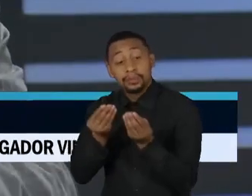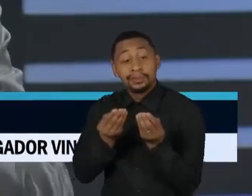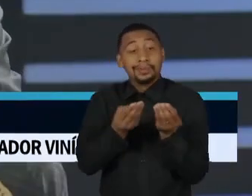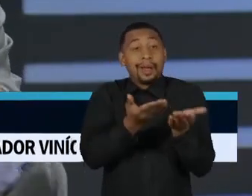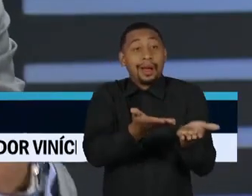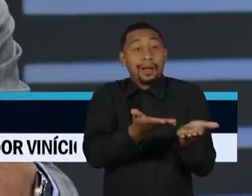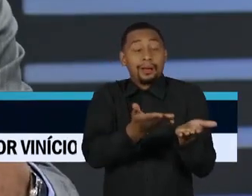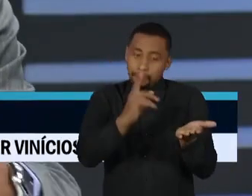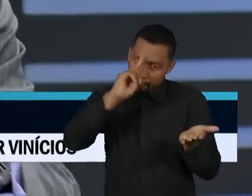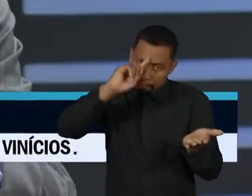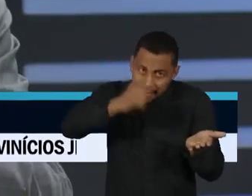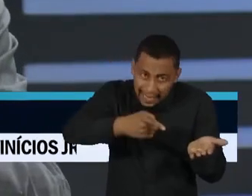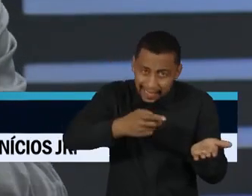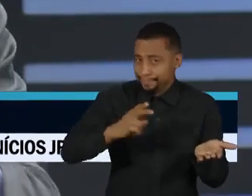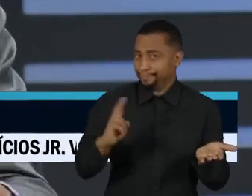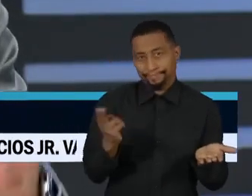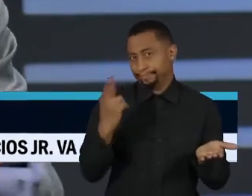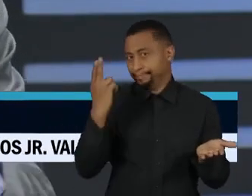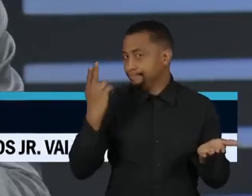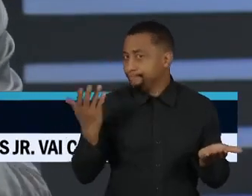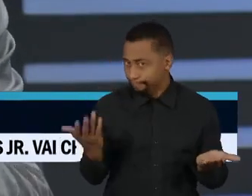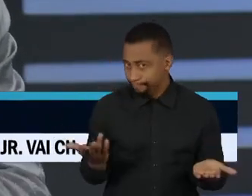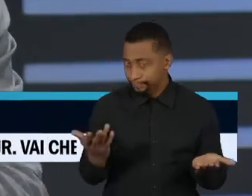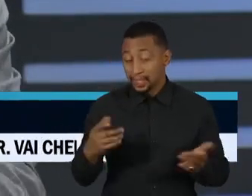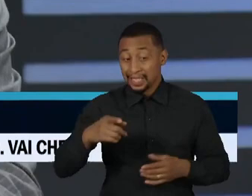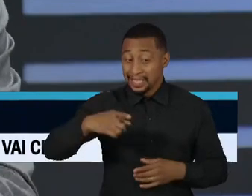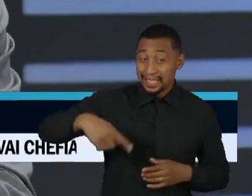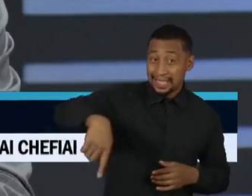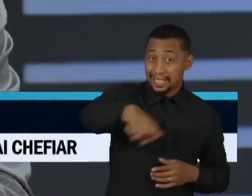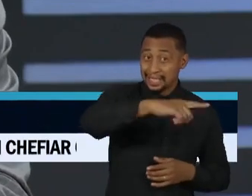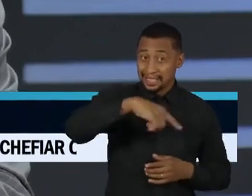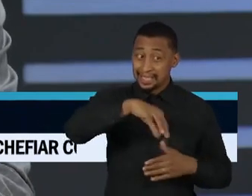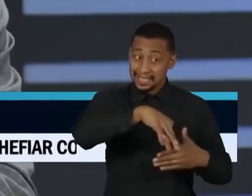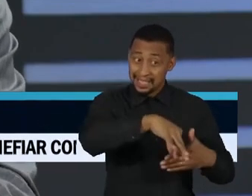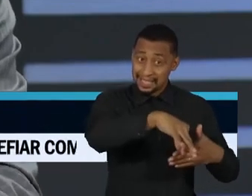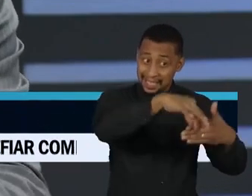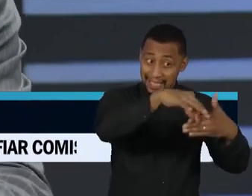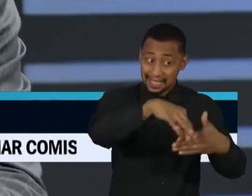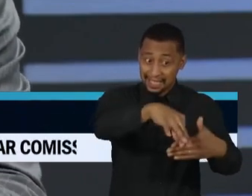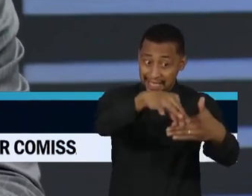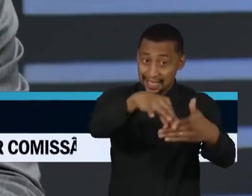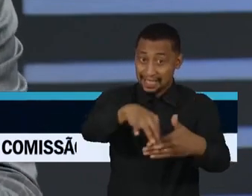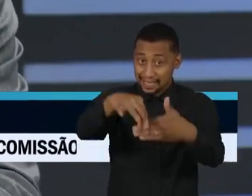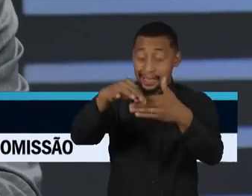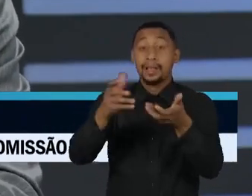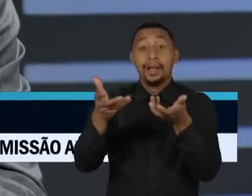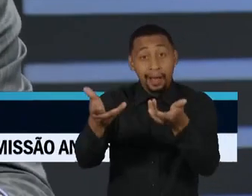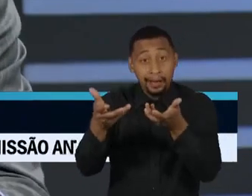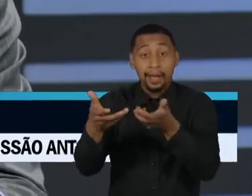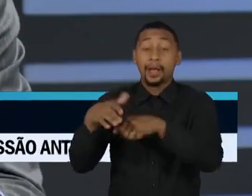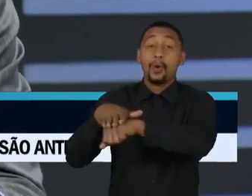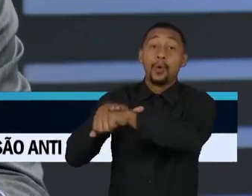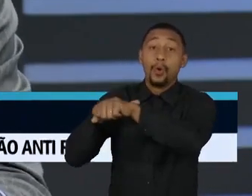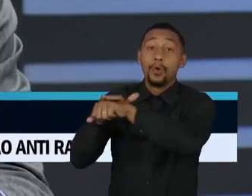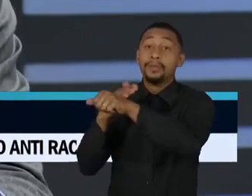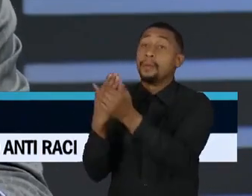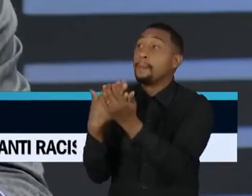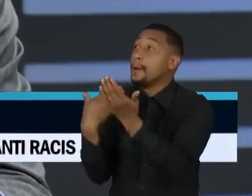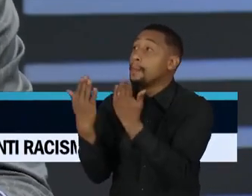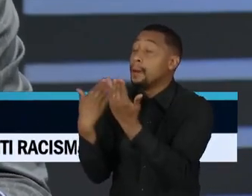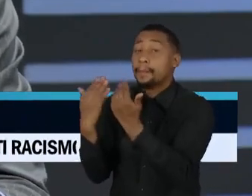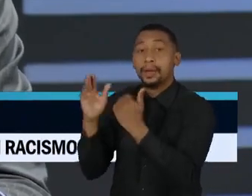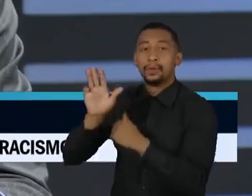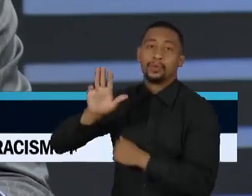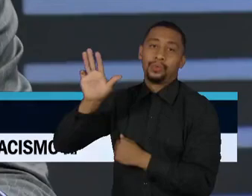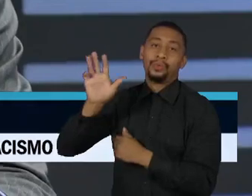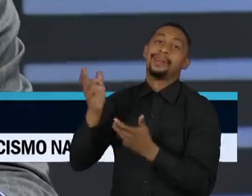articulações políticas, o presidente da Câmara, as lideranças, querem conversar com o presidente. Definido a agenda, definido as tarefas, pode até